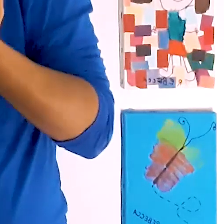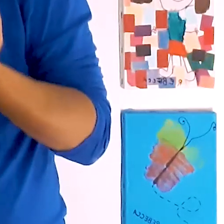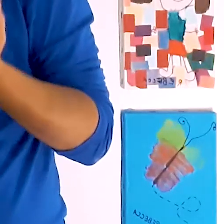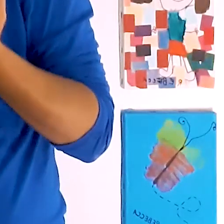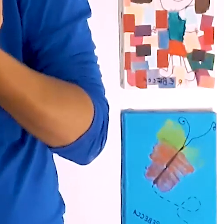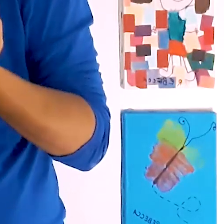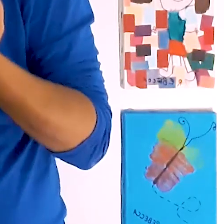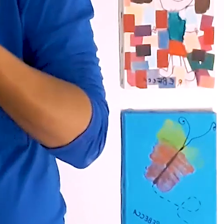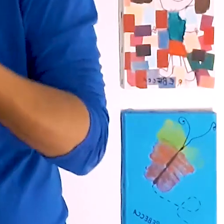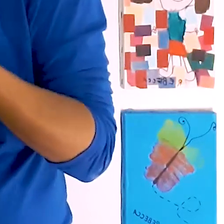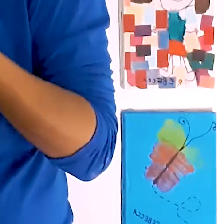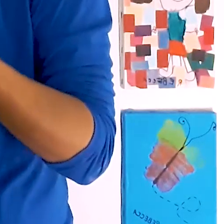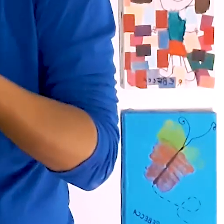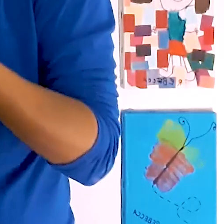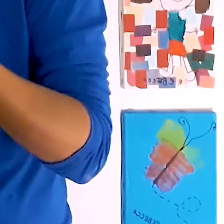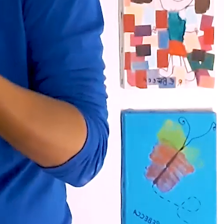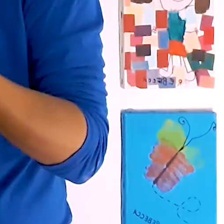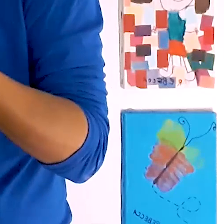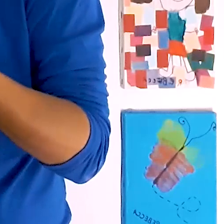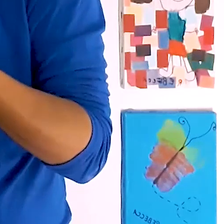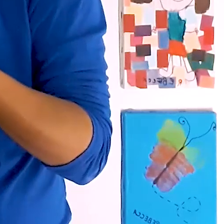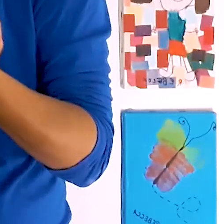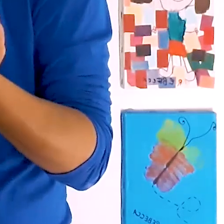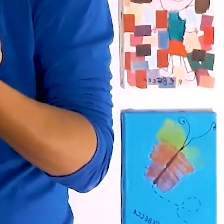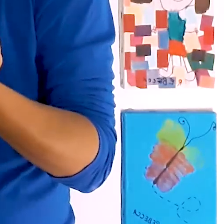Carro de boi. Carro de boi.